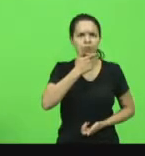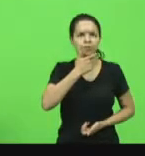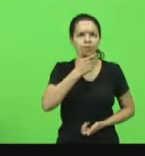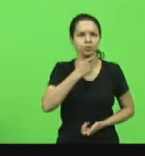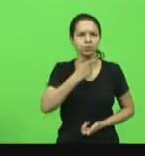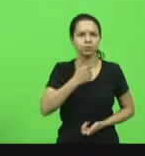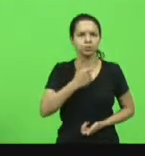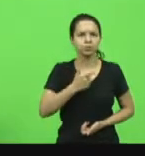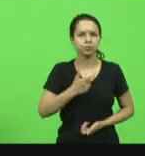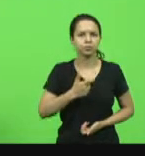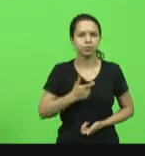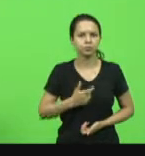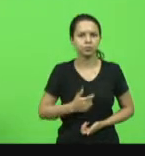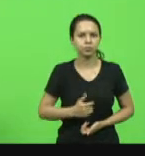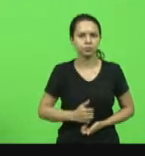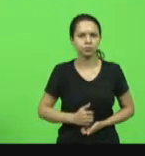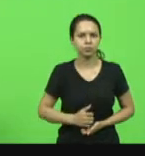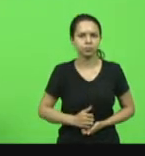né?